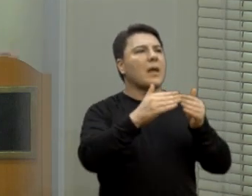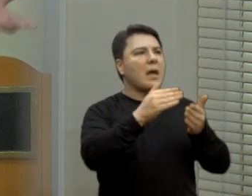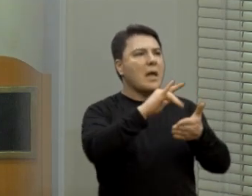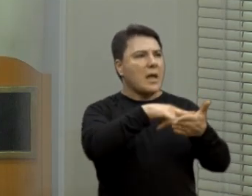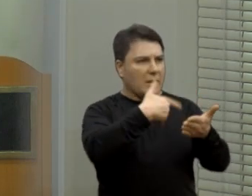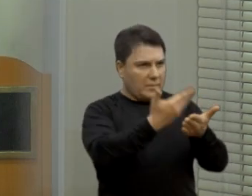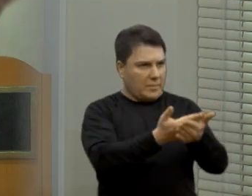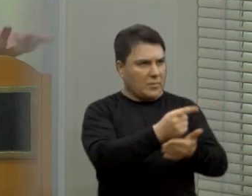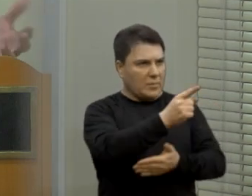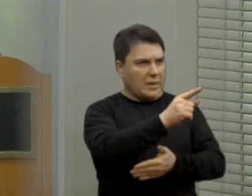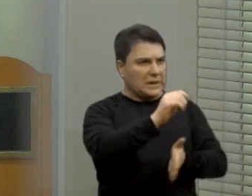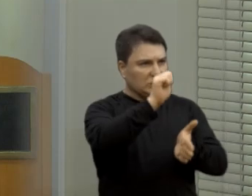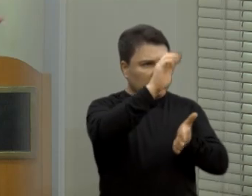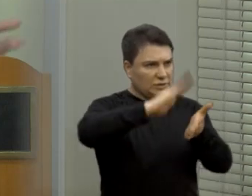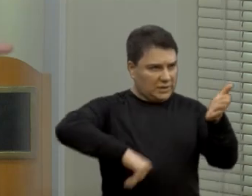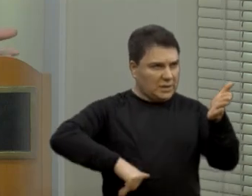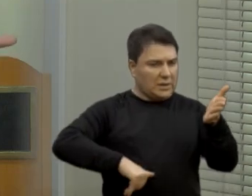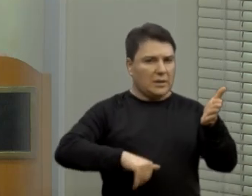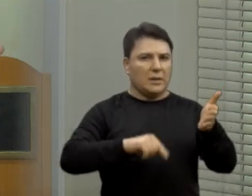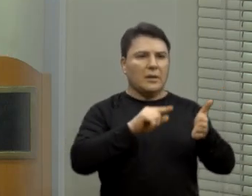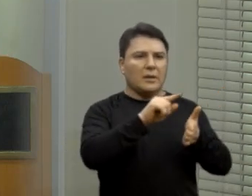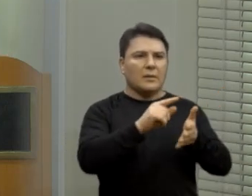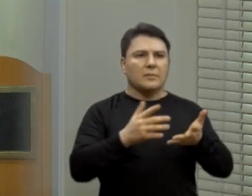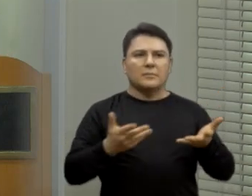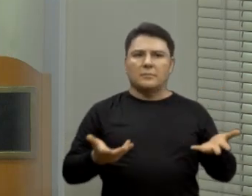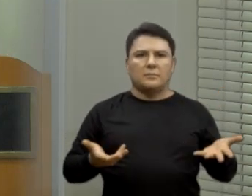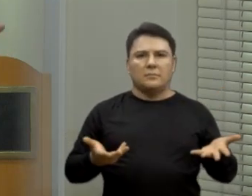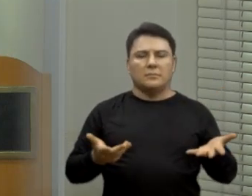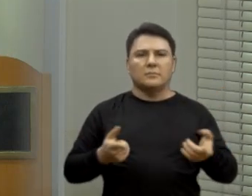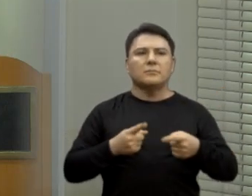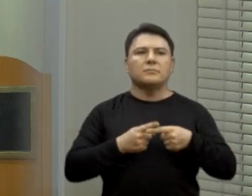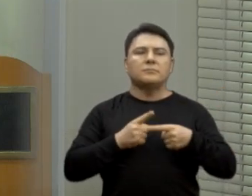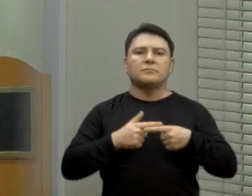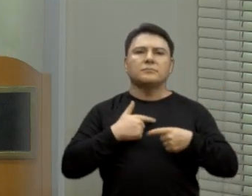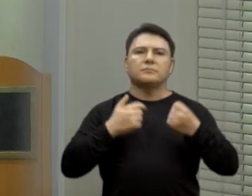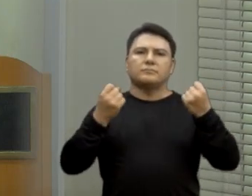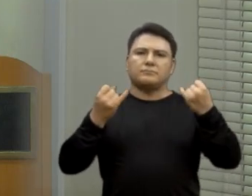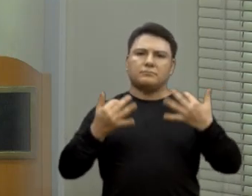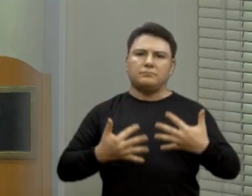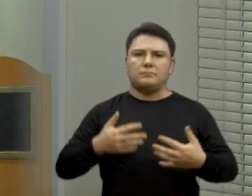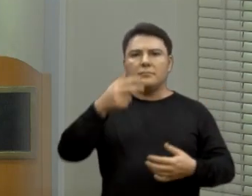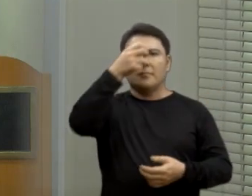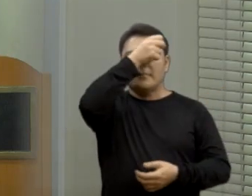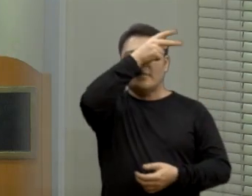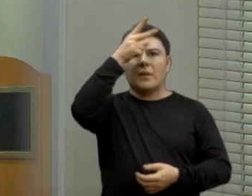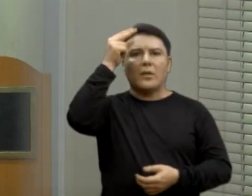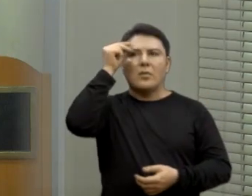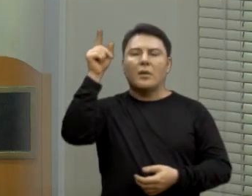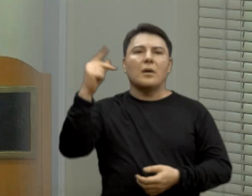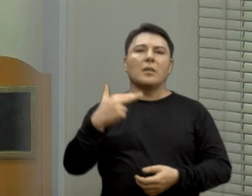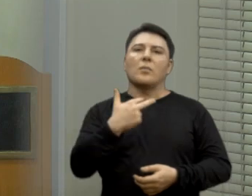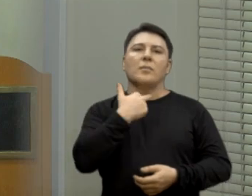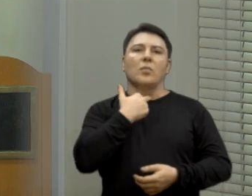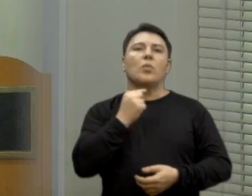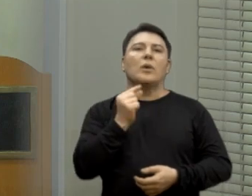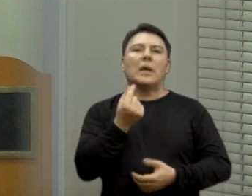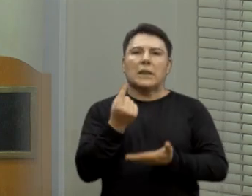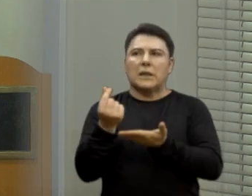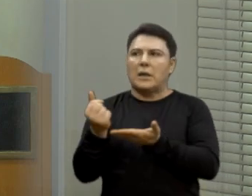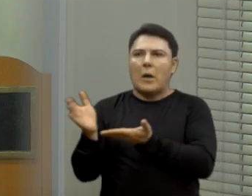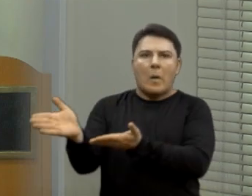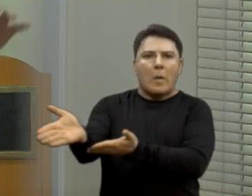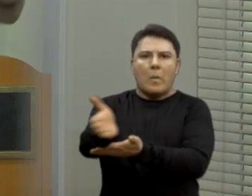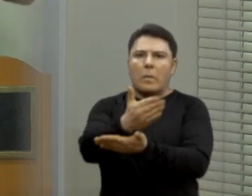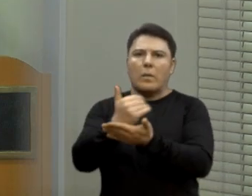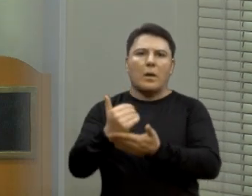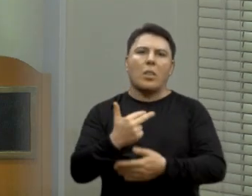ver se não tira. Somente, aqui explicando, o prefeito não pode abrir mão de receita. Então, o prefeito